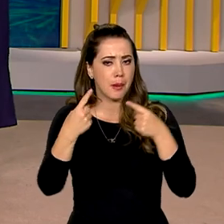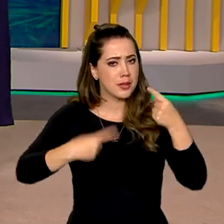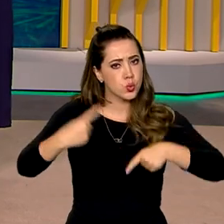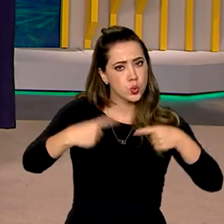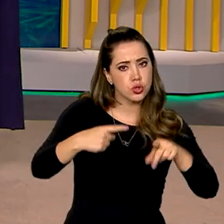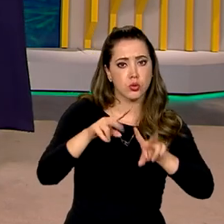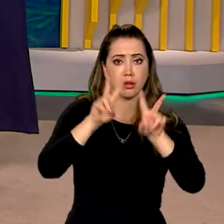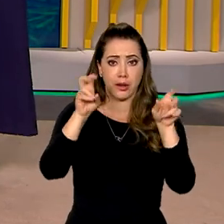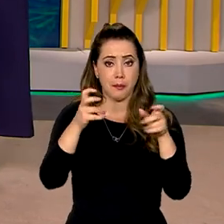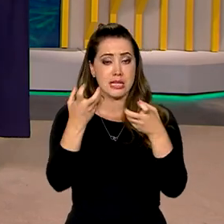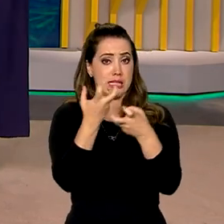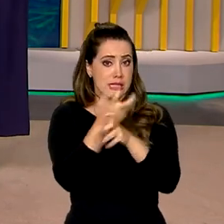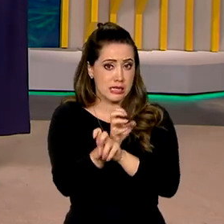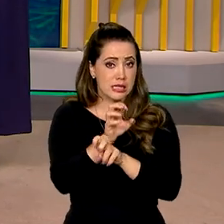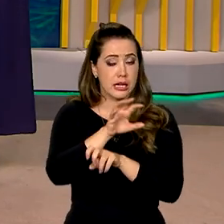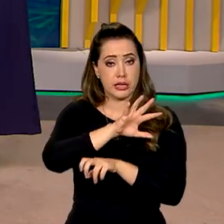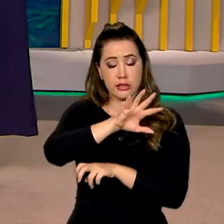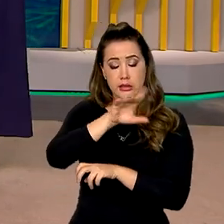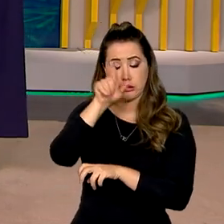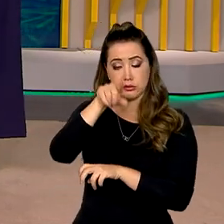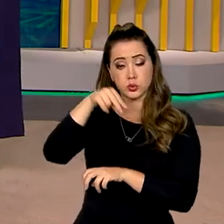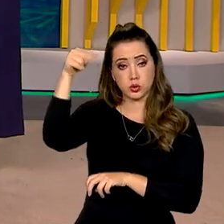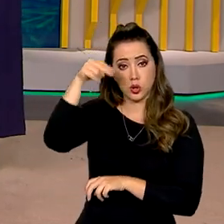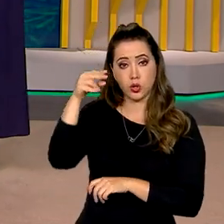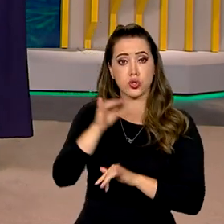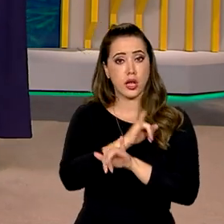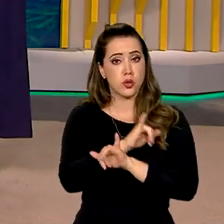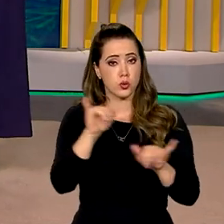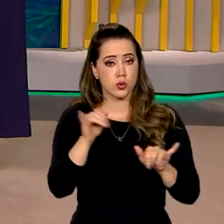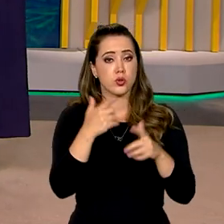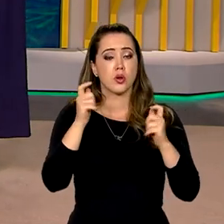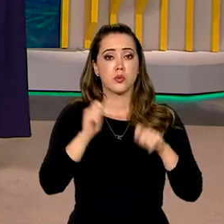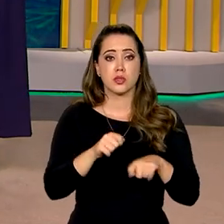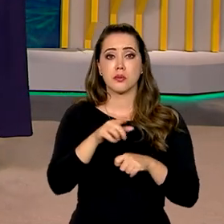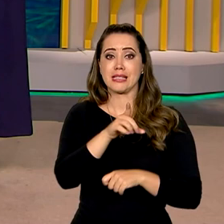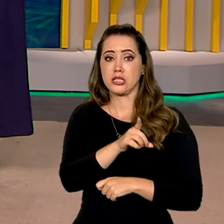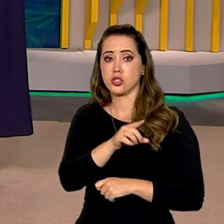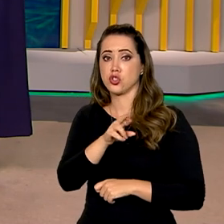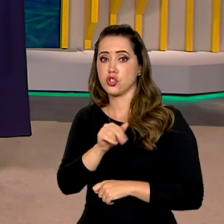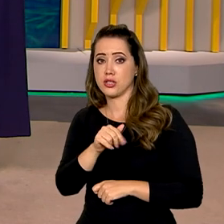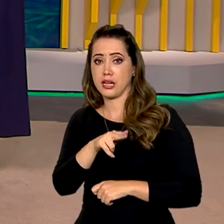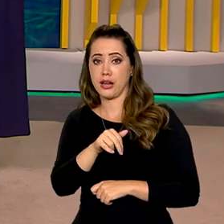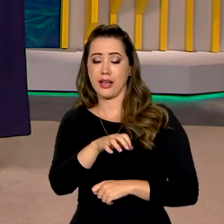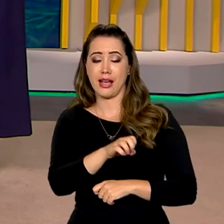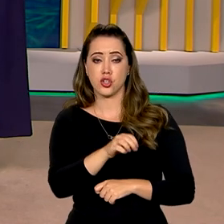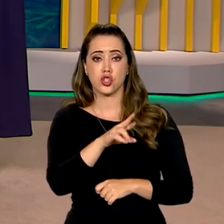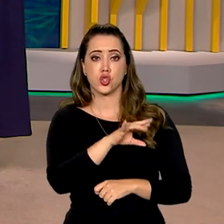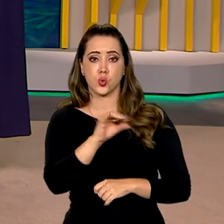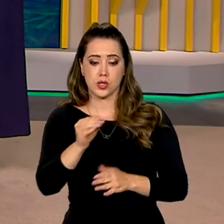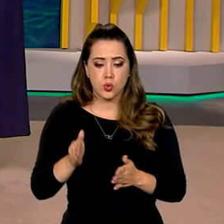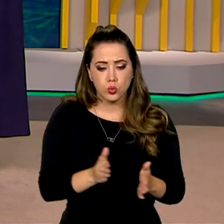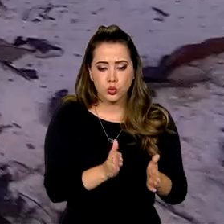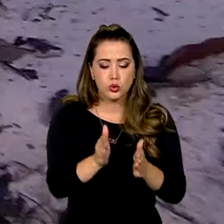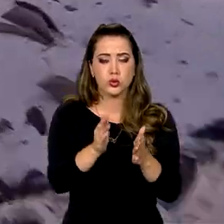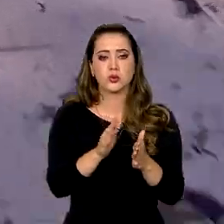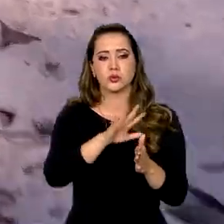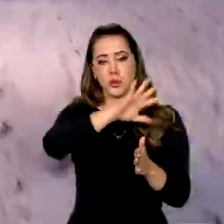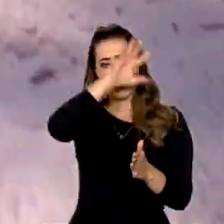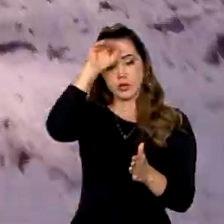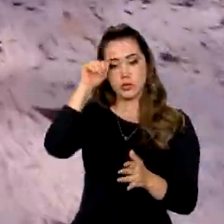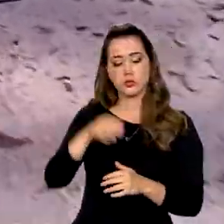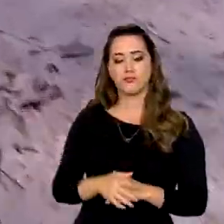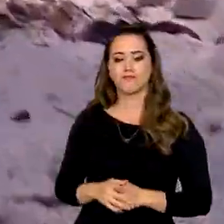governo federal, que anunciou medidas como a dragagem de rios da Amazônia. Confira na reportagem de Luana Karen.